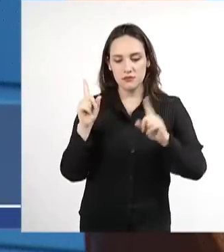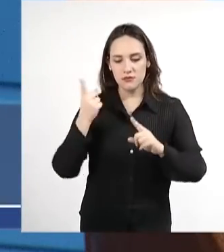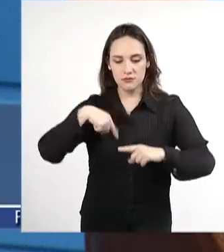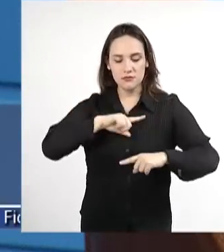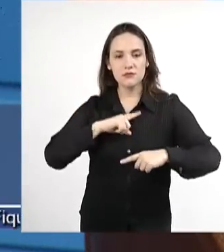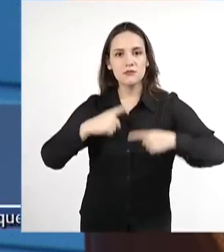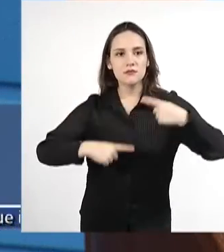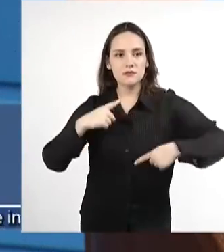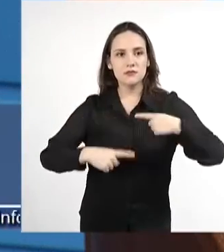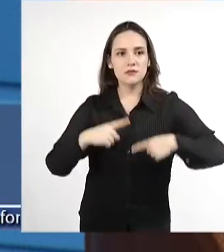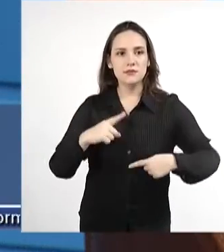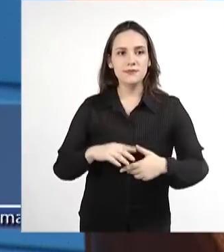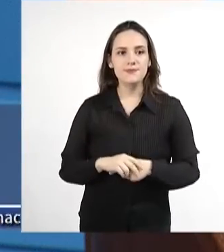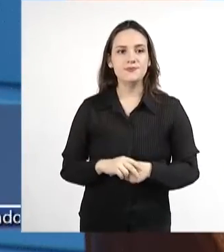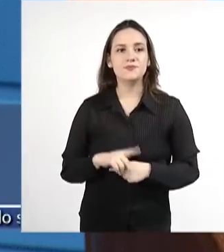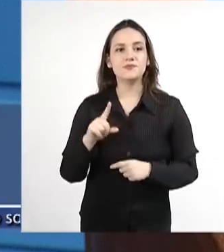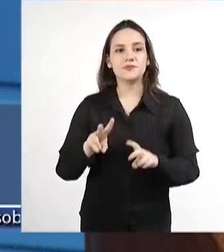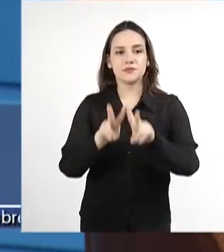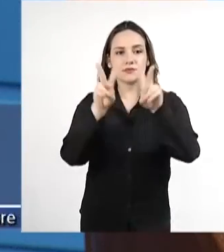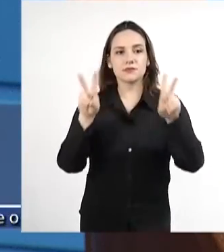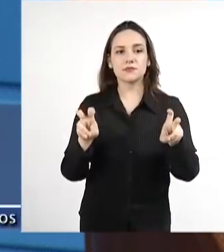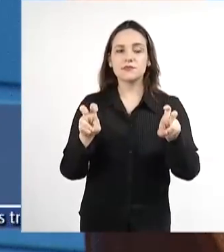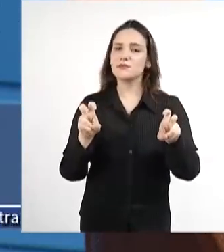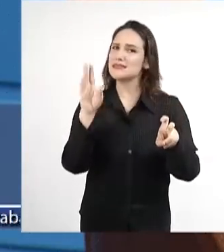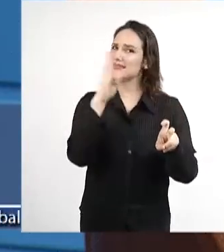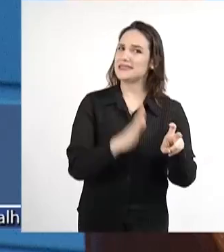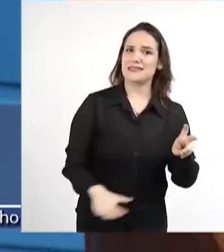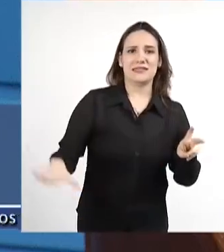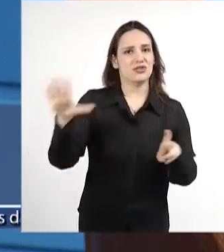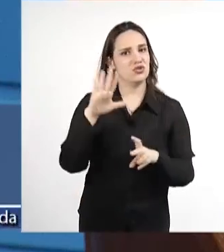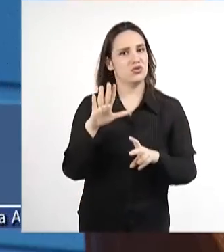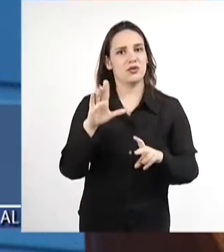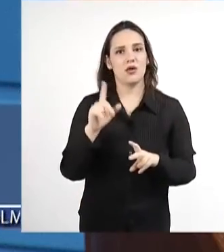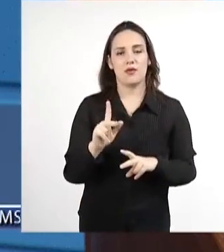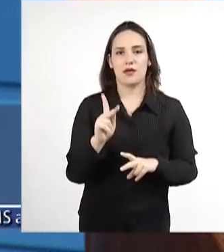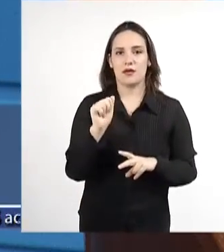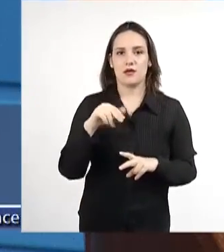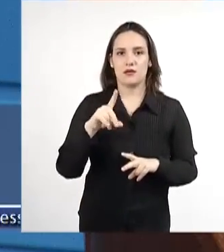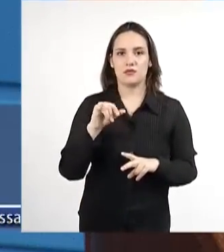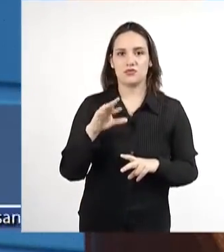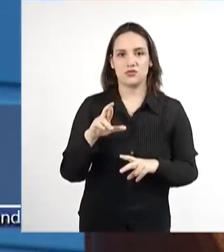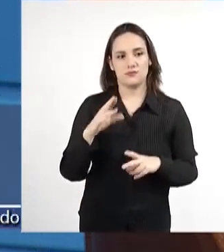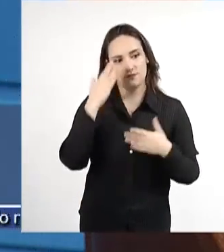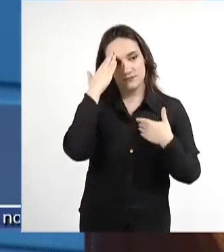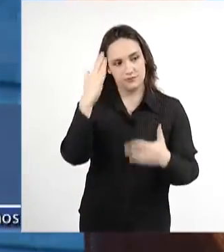gente discutir a Lei Candir, que é um tema nacional de suma importância para o Estado de Mato Grosso do Sul. Muito obrigado.